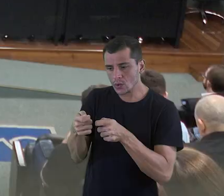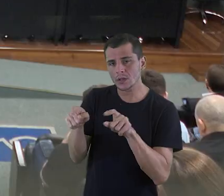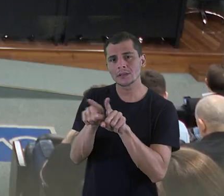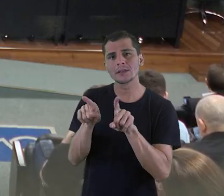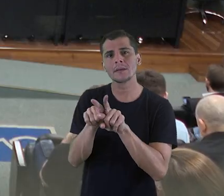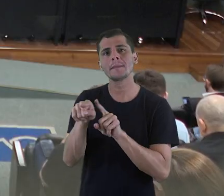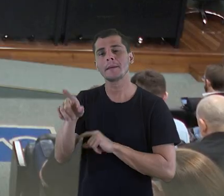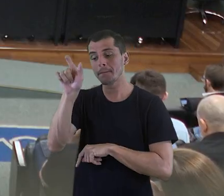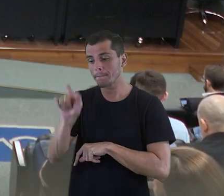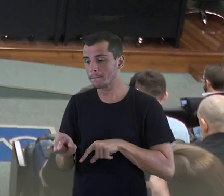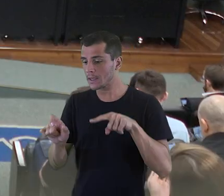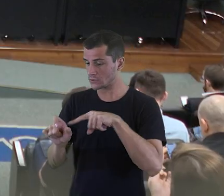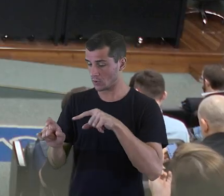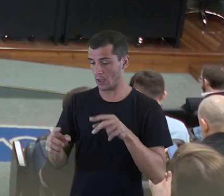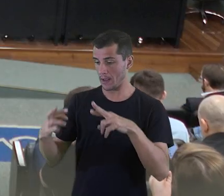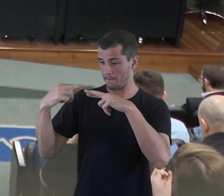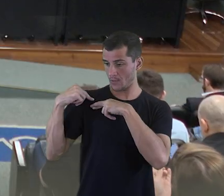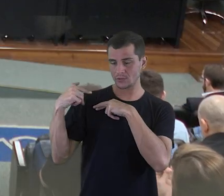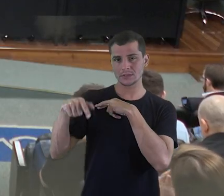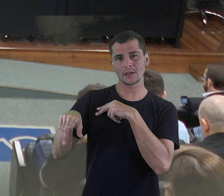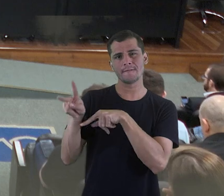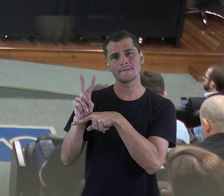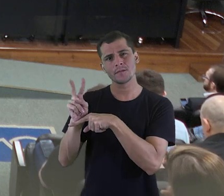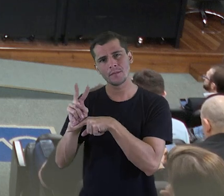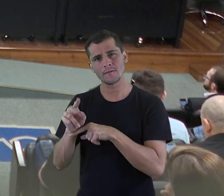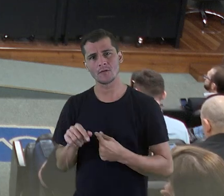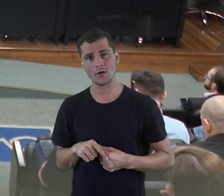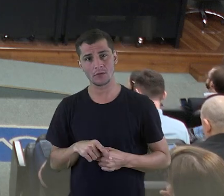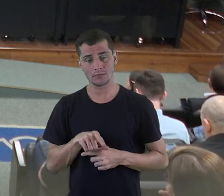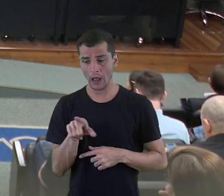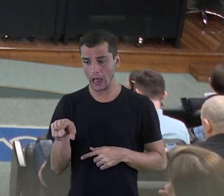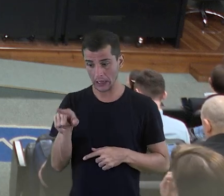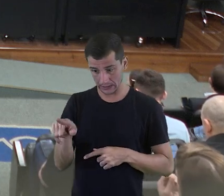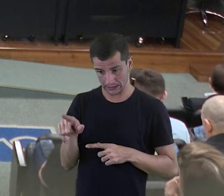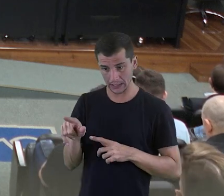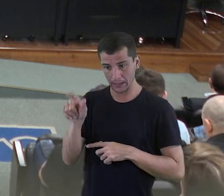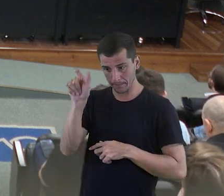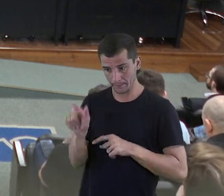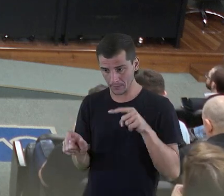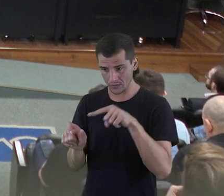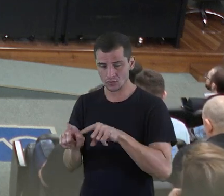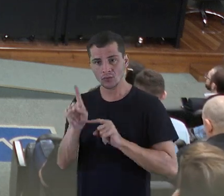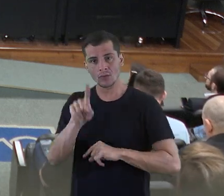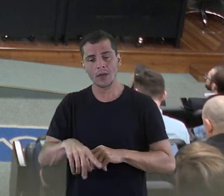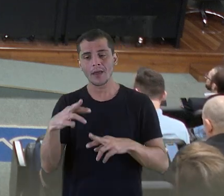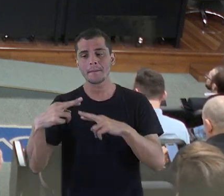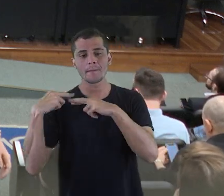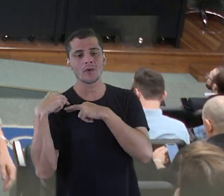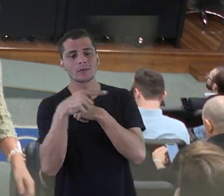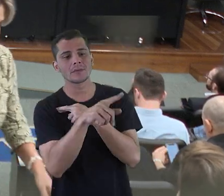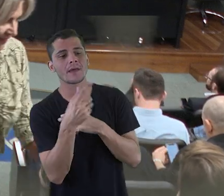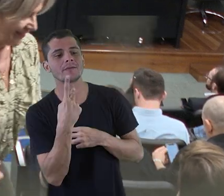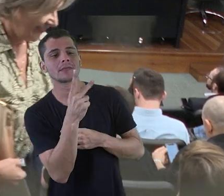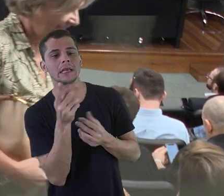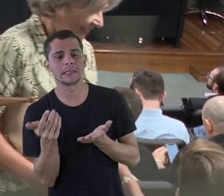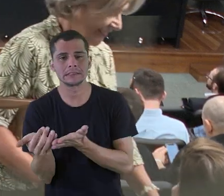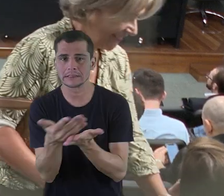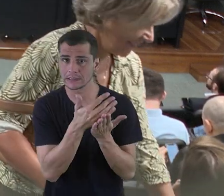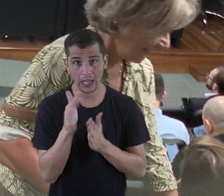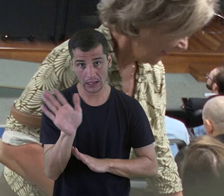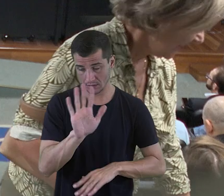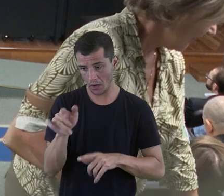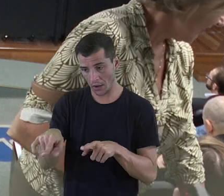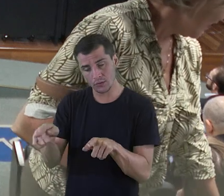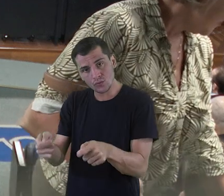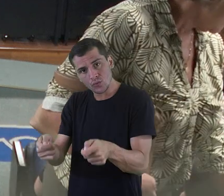controlador ou operador que em razão do exercício de atividade de tratamento de dados pessoais causar a outra em